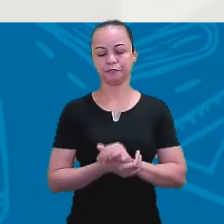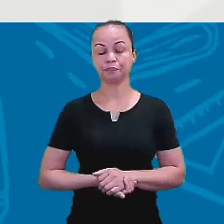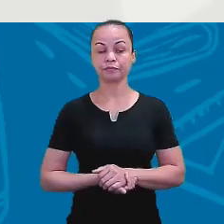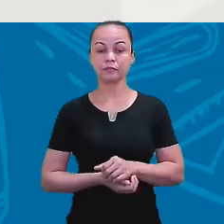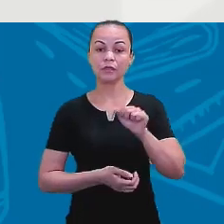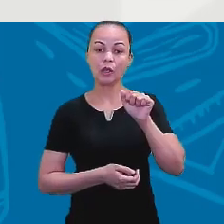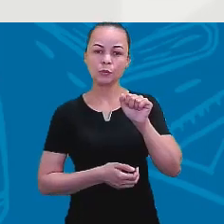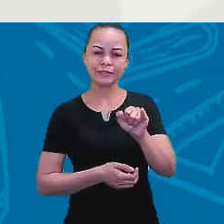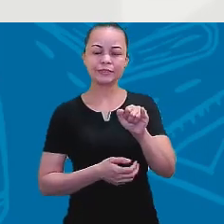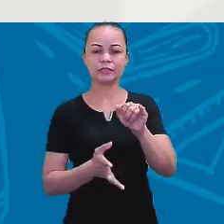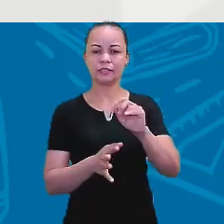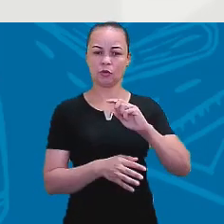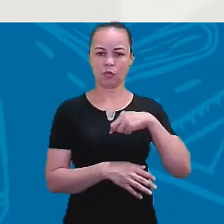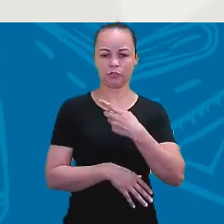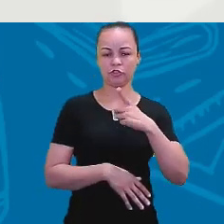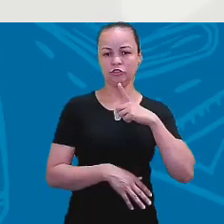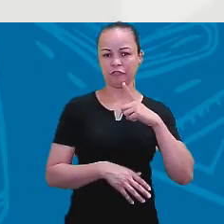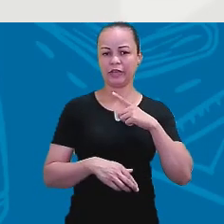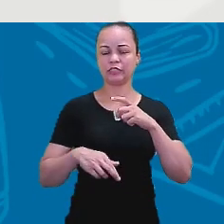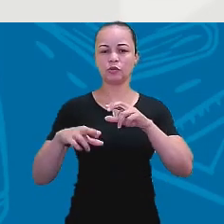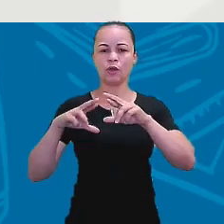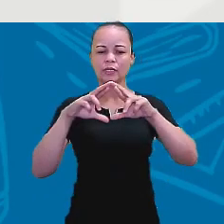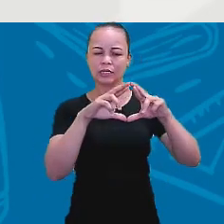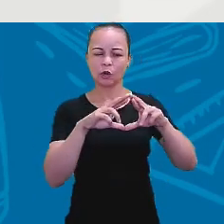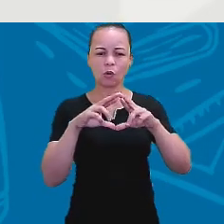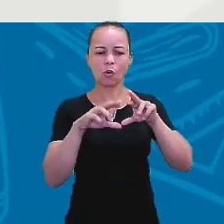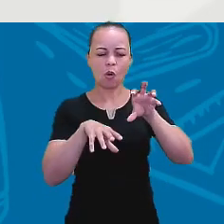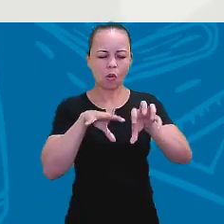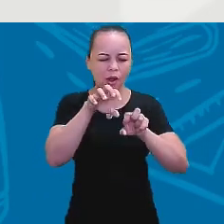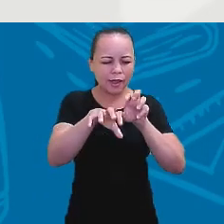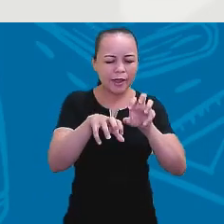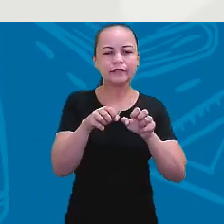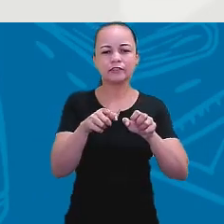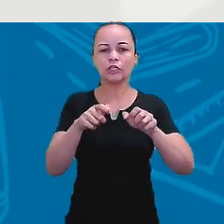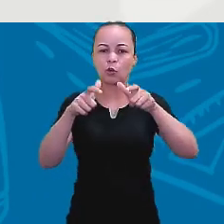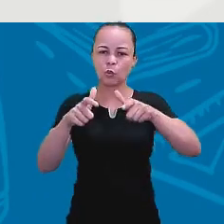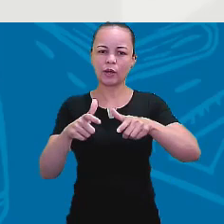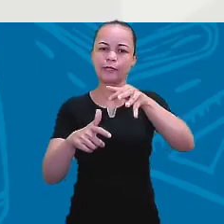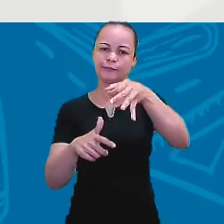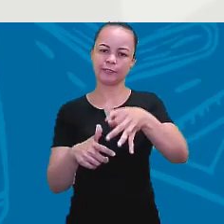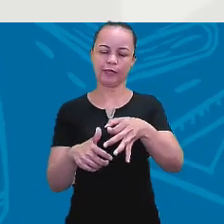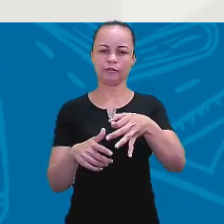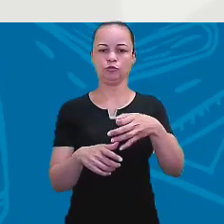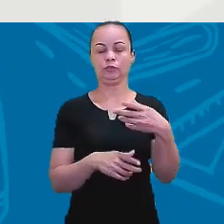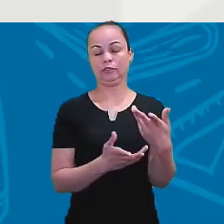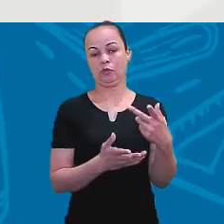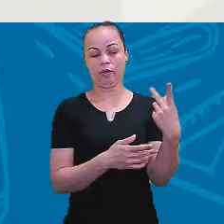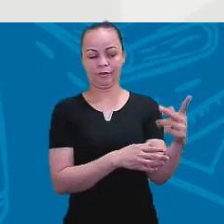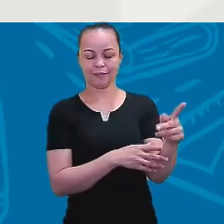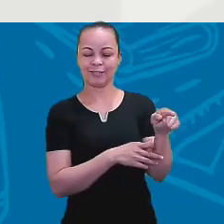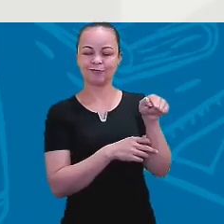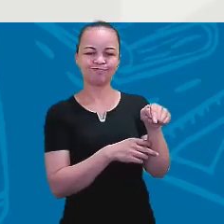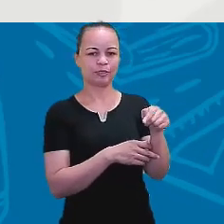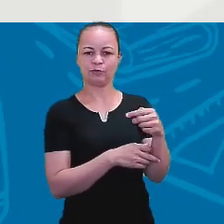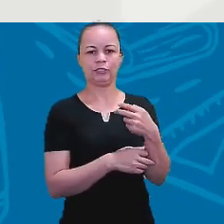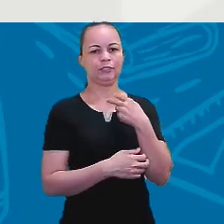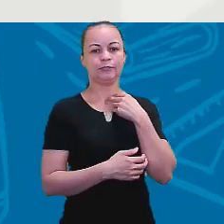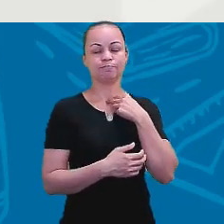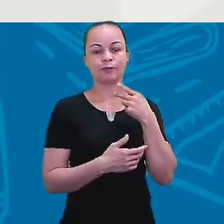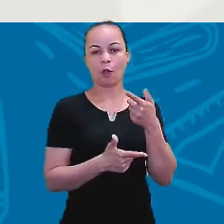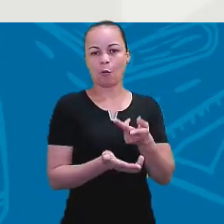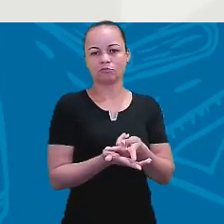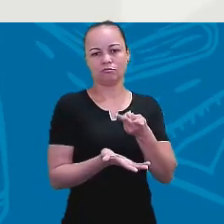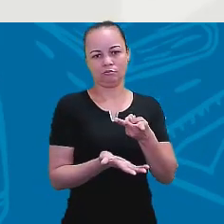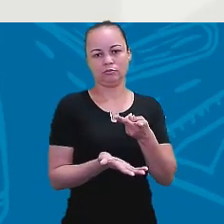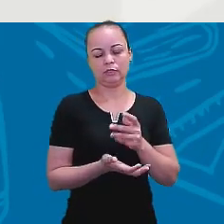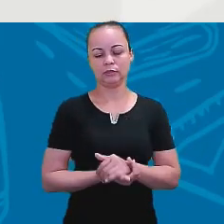coleta, aquilo que a gente chama de coleta seletiva desse lixo, né, essa situação aí não seria, né, necessária, né? Nem esse